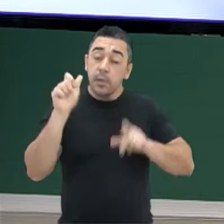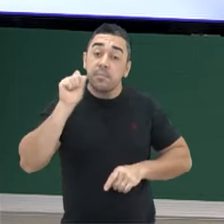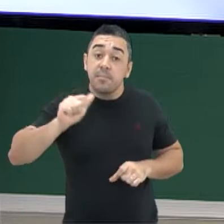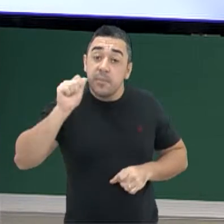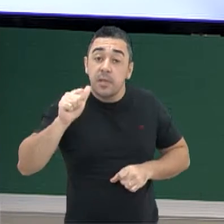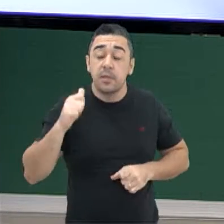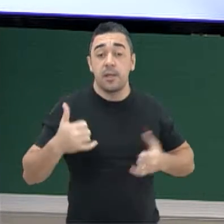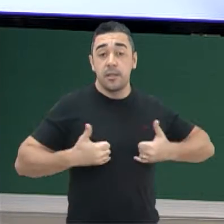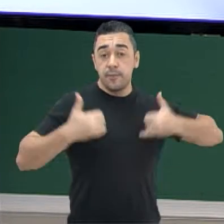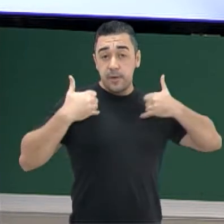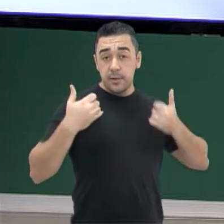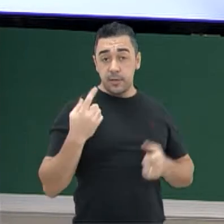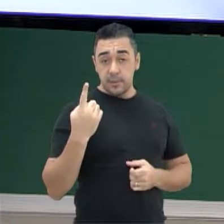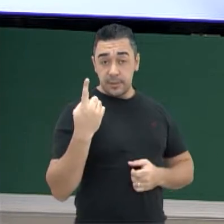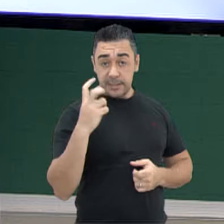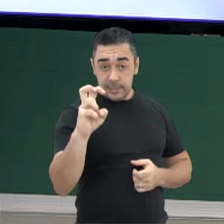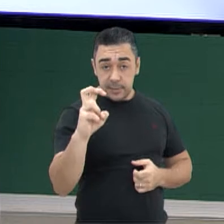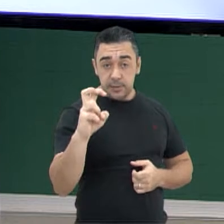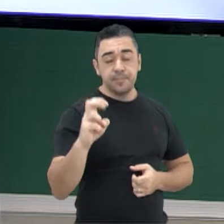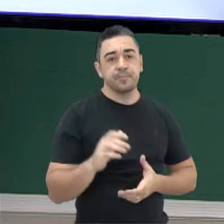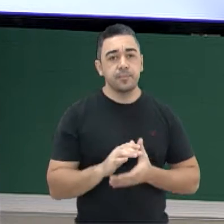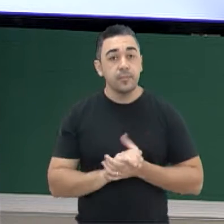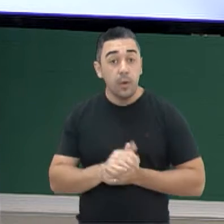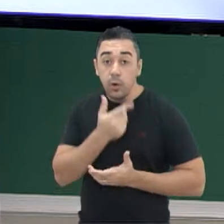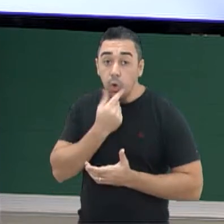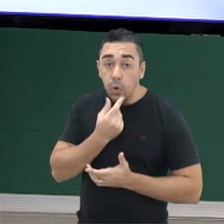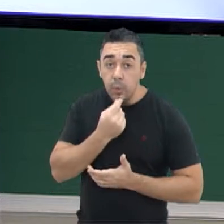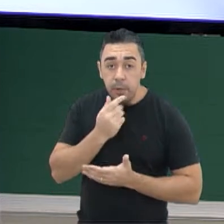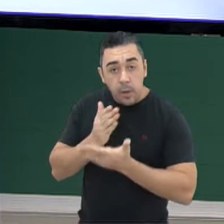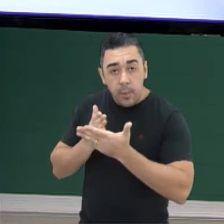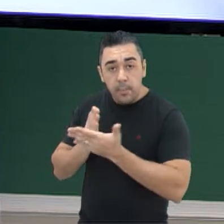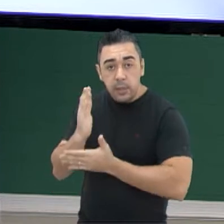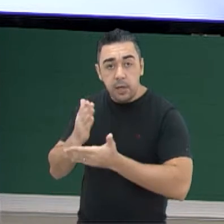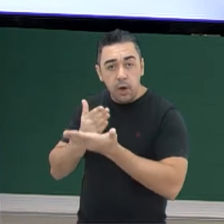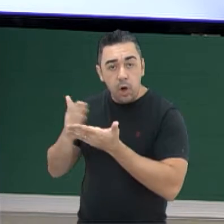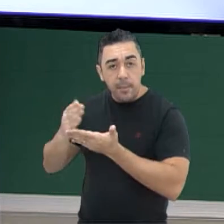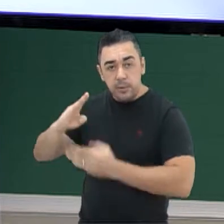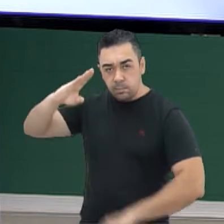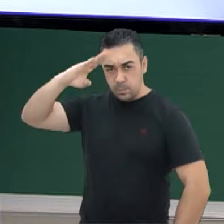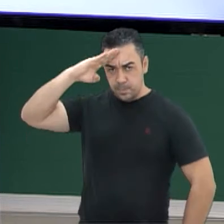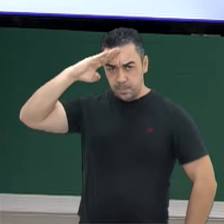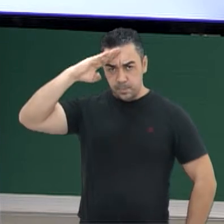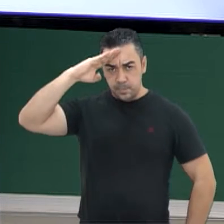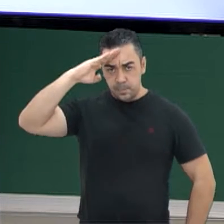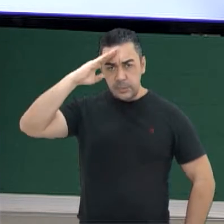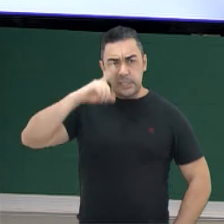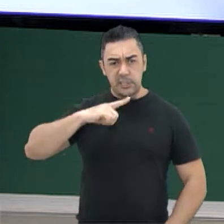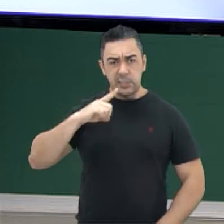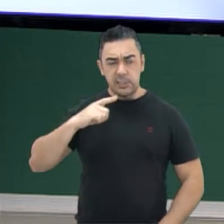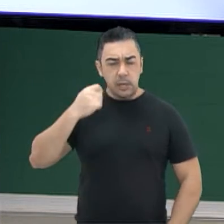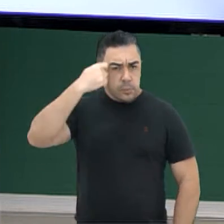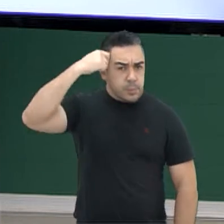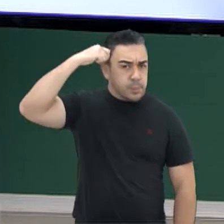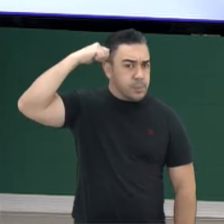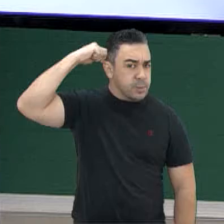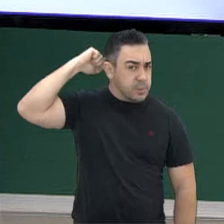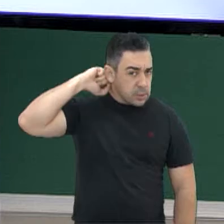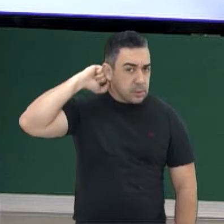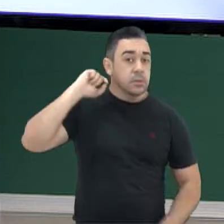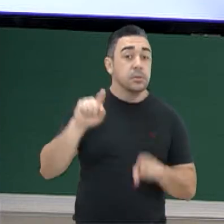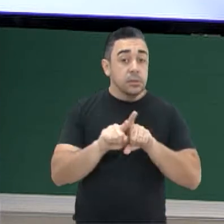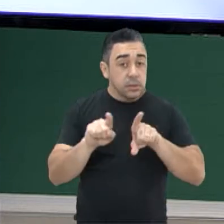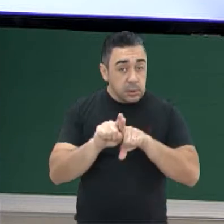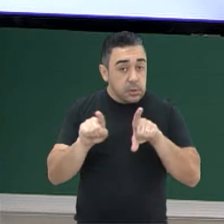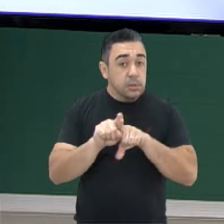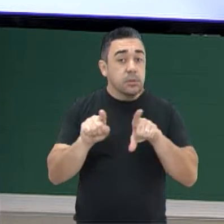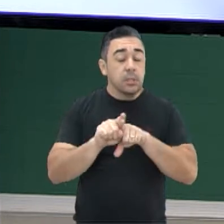que fazem. Quando vai para o quartel, né, o menino no quartel também, embora seja padrão, uniforme, raspar a cabeça, mas